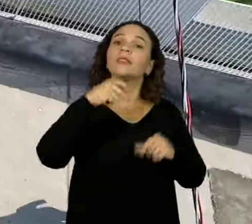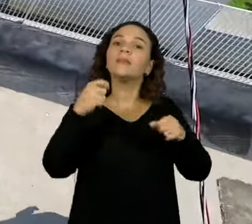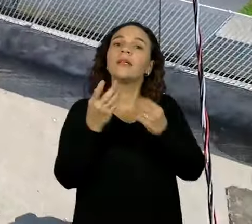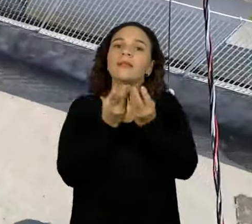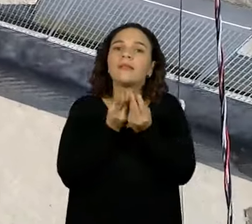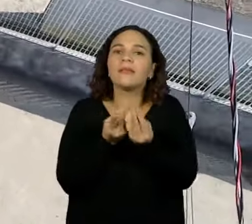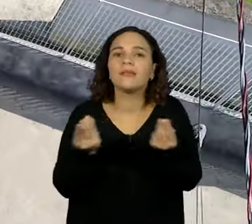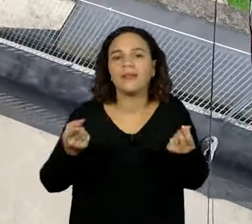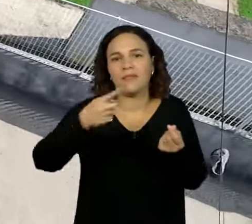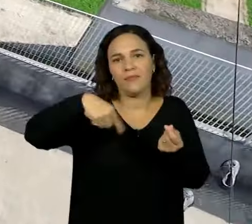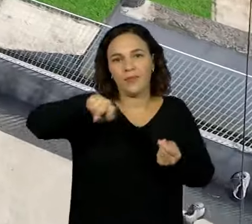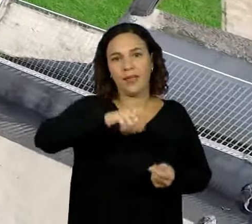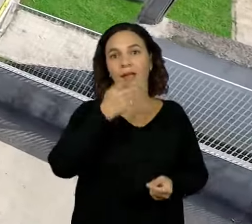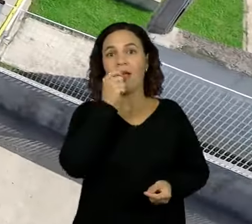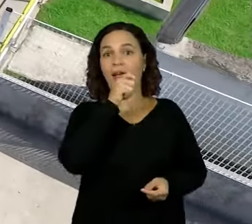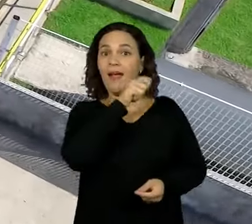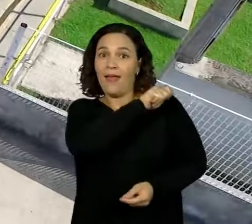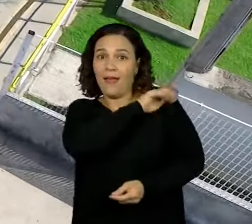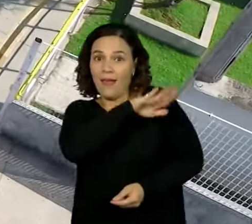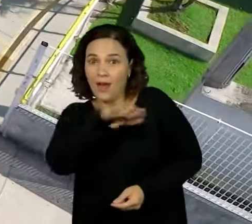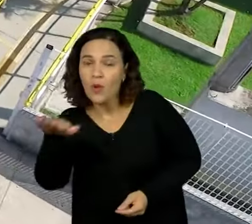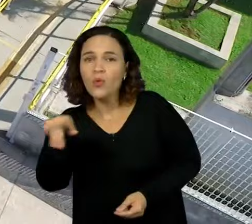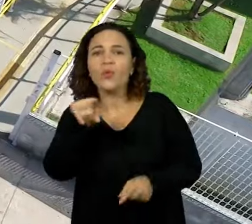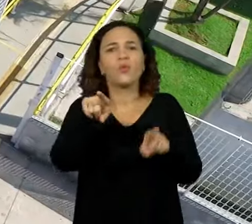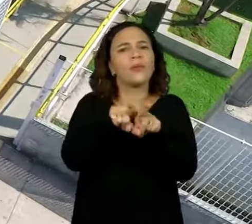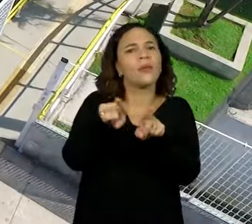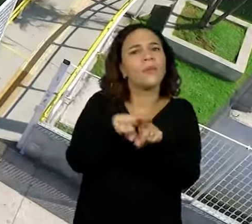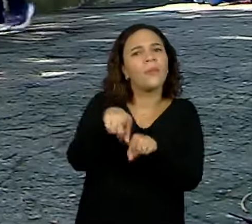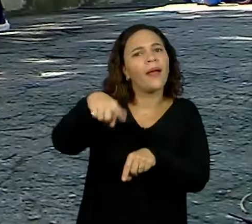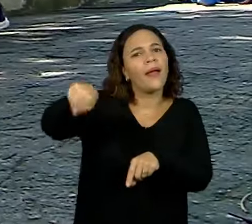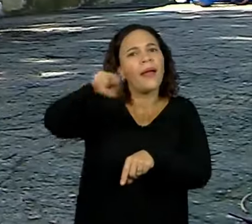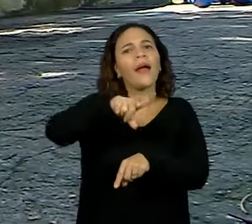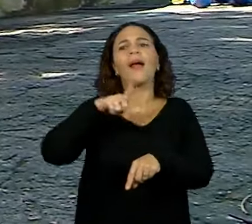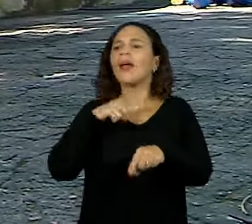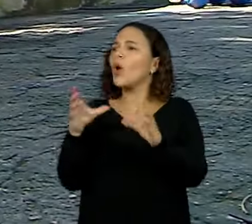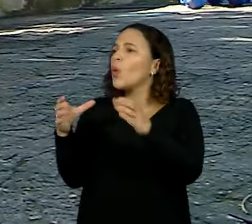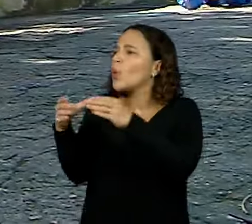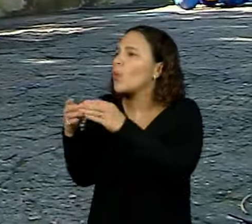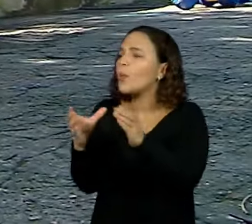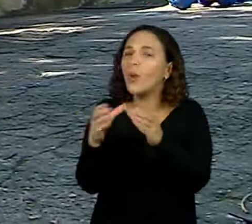os alunos e a comunidade sobre o combate ao mosquito Aedes